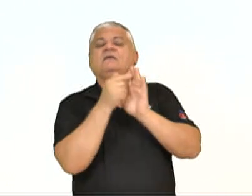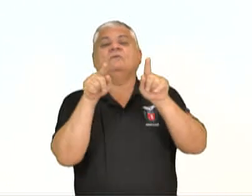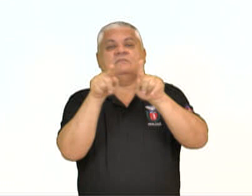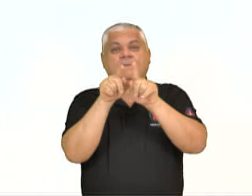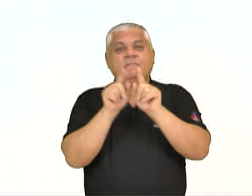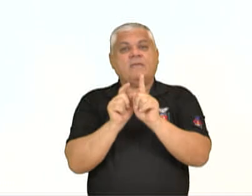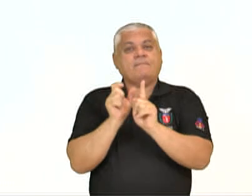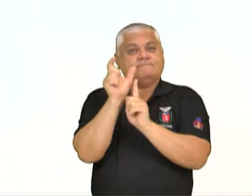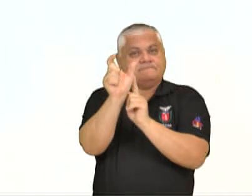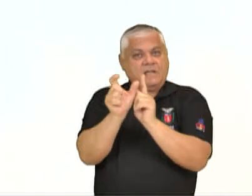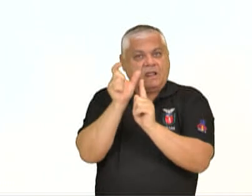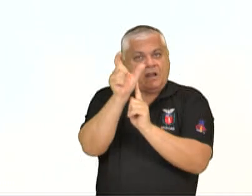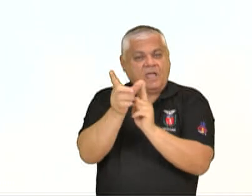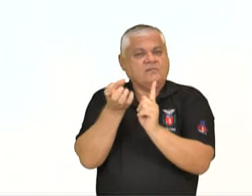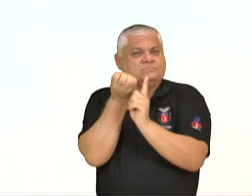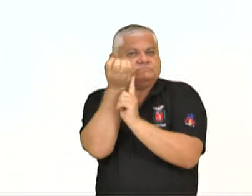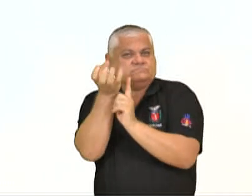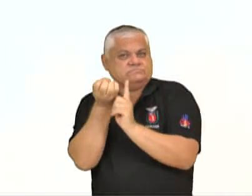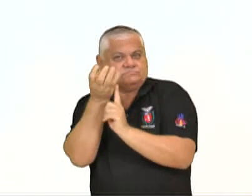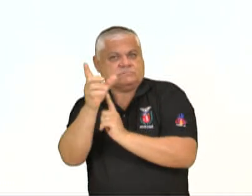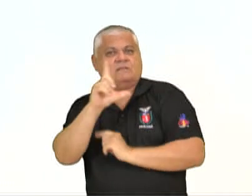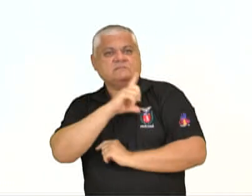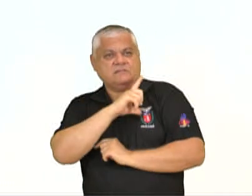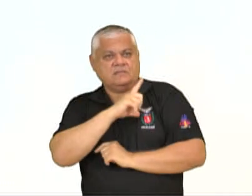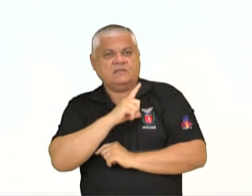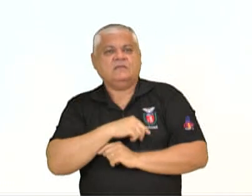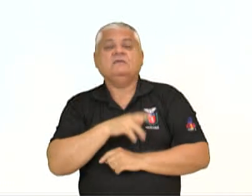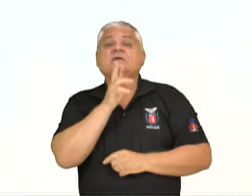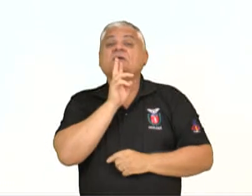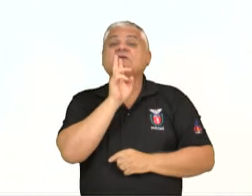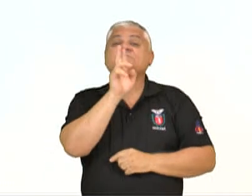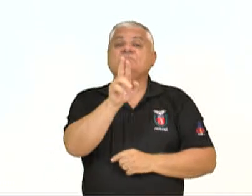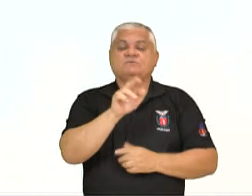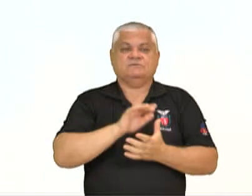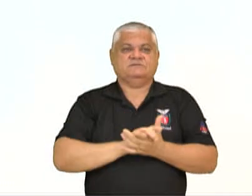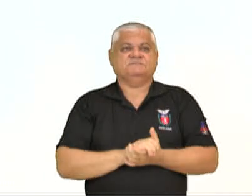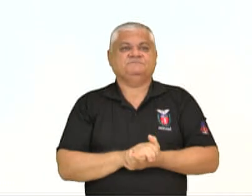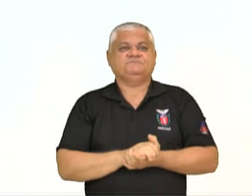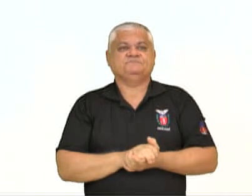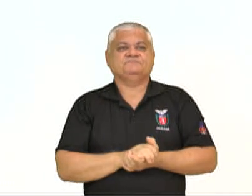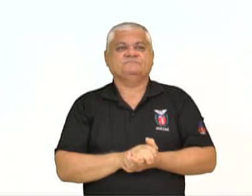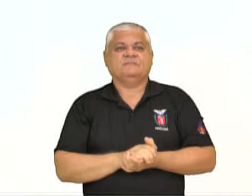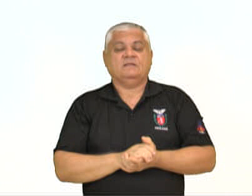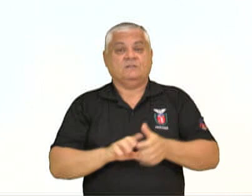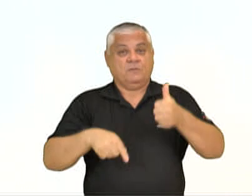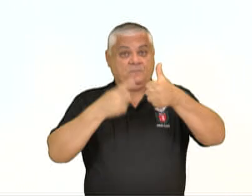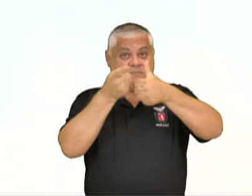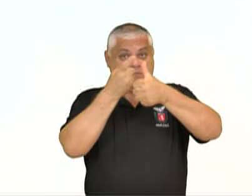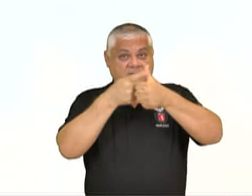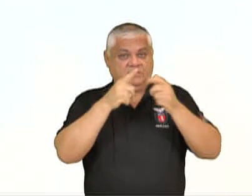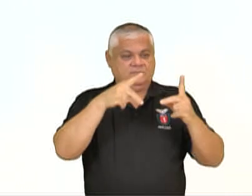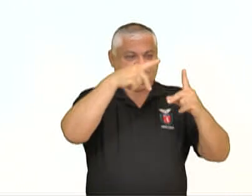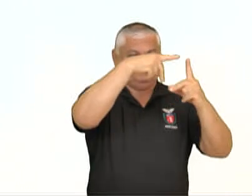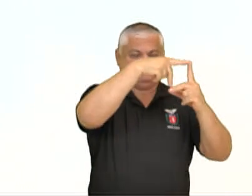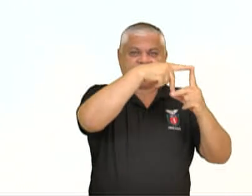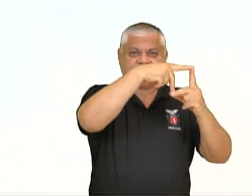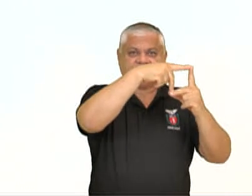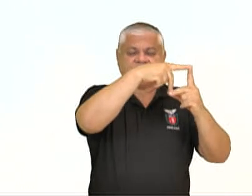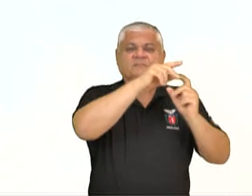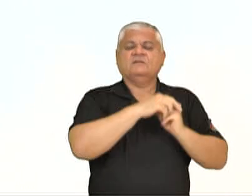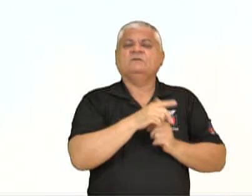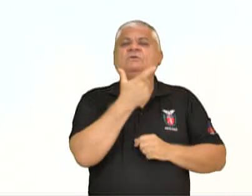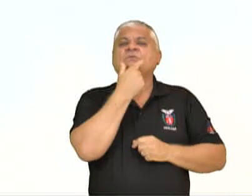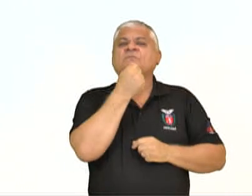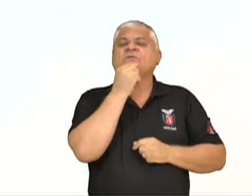as palavras ali, os elementos da linguagem verbal, e vão responder a seguinte questão. No primeiro quadrinho, quando o